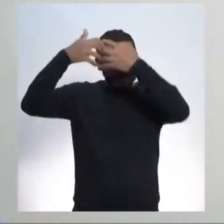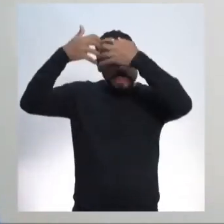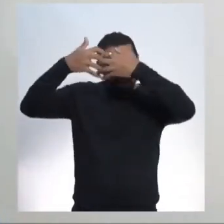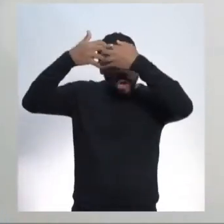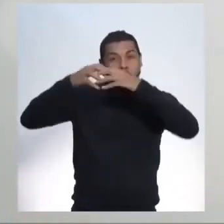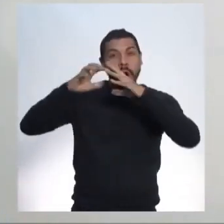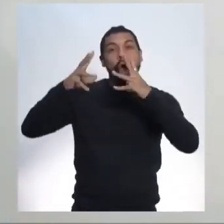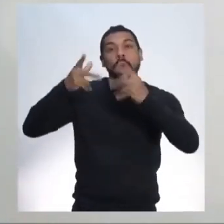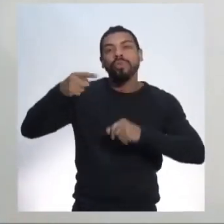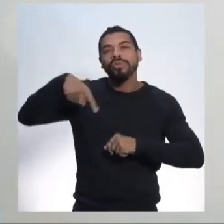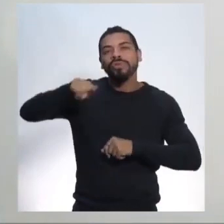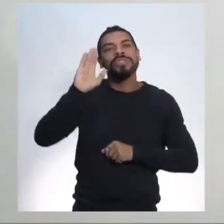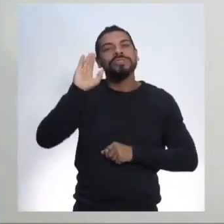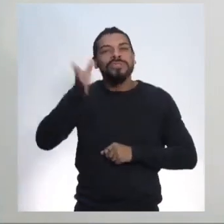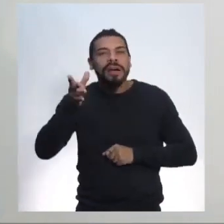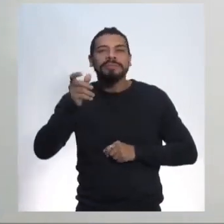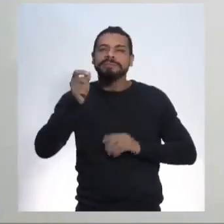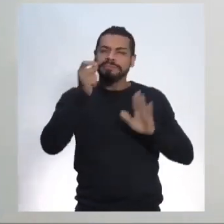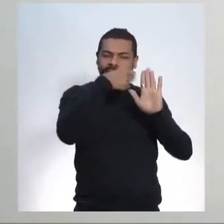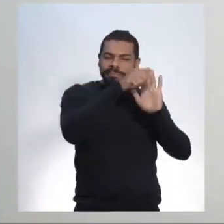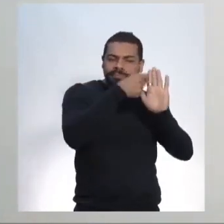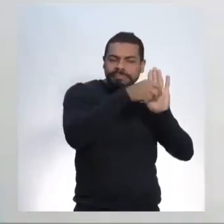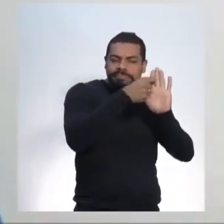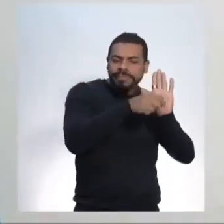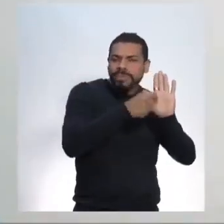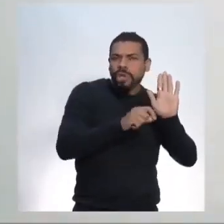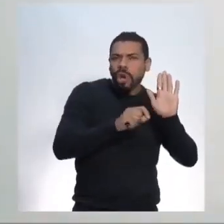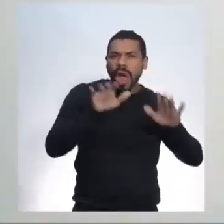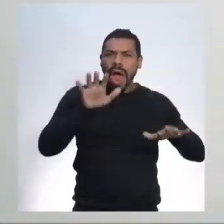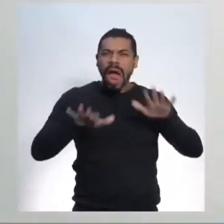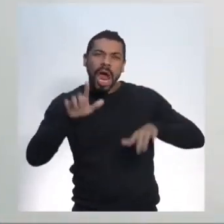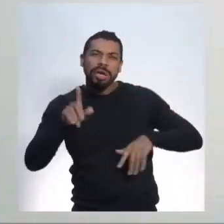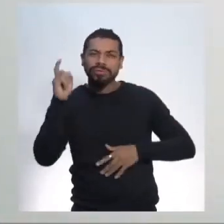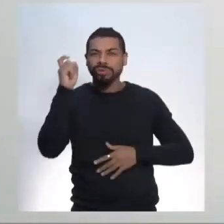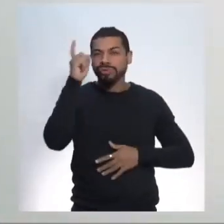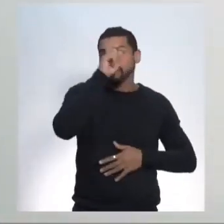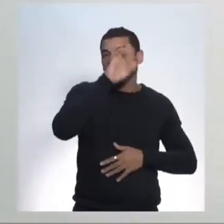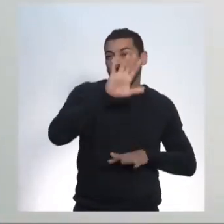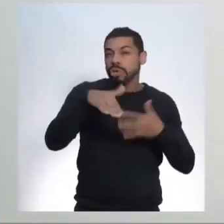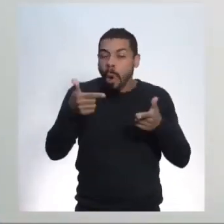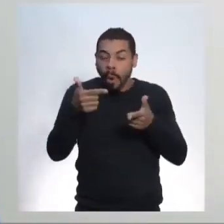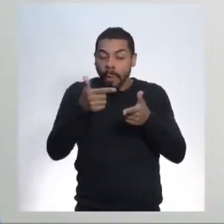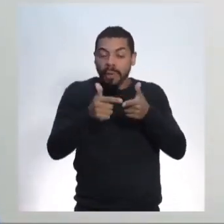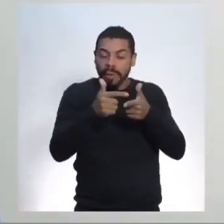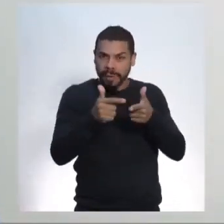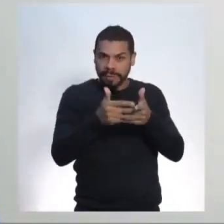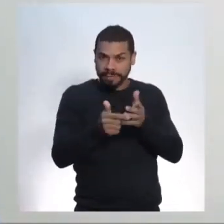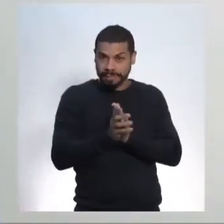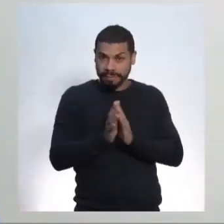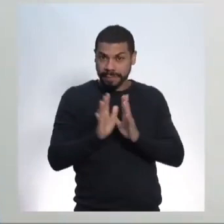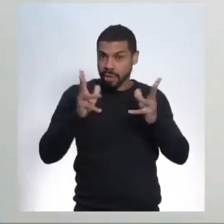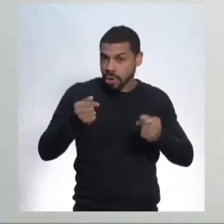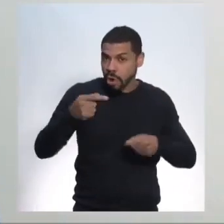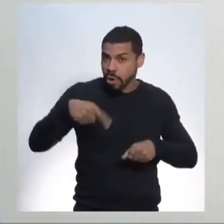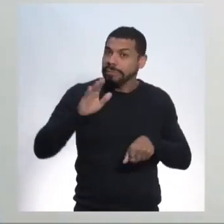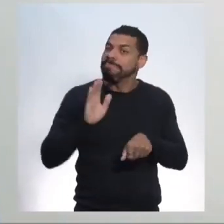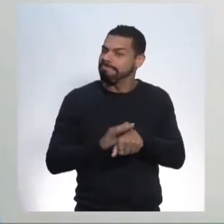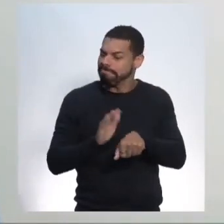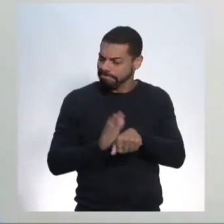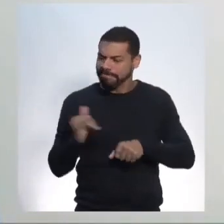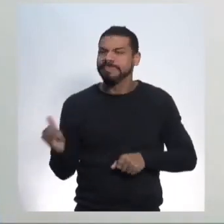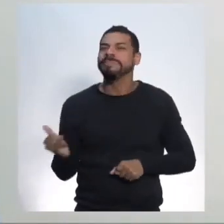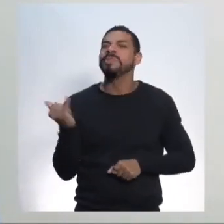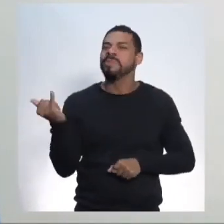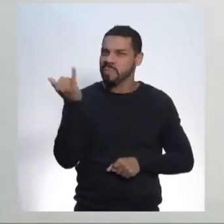registre o que você conseguiu atingir, o que teve dificuldade, quais foram essas dificuldades. Esses dados são muito importantes